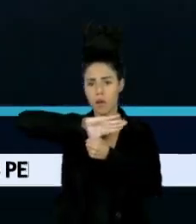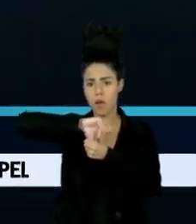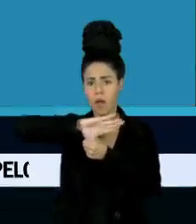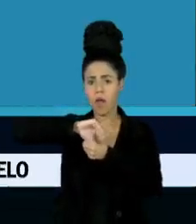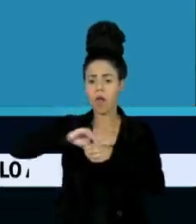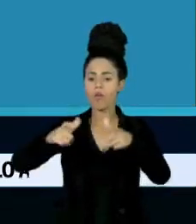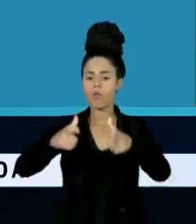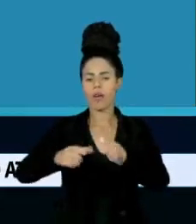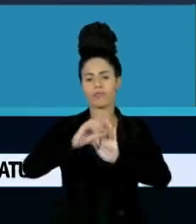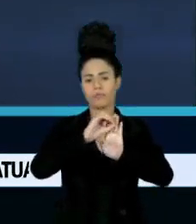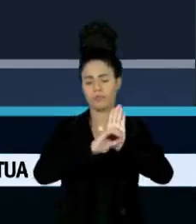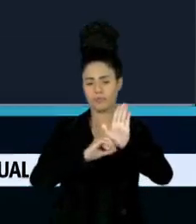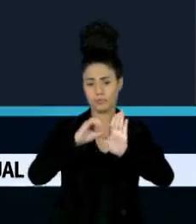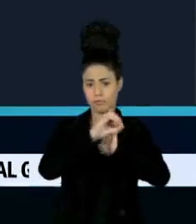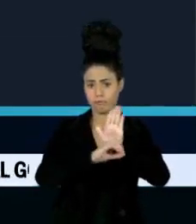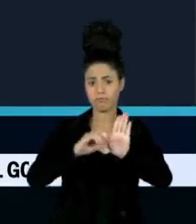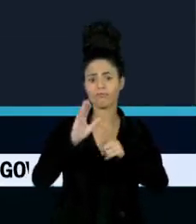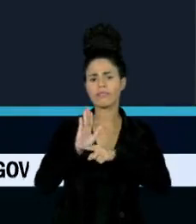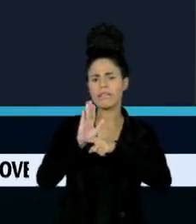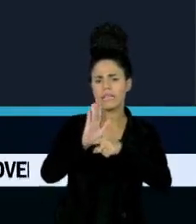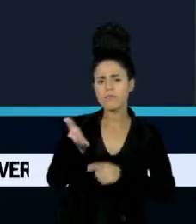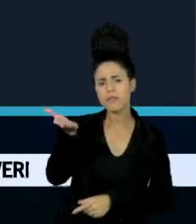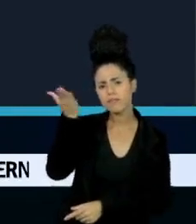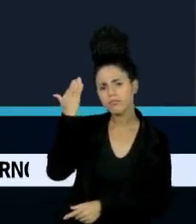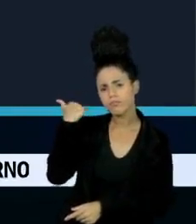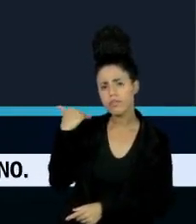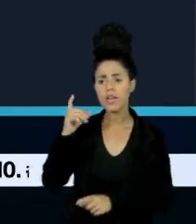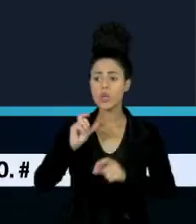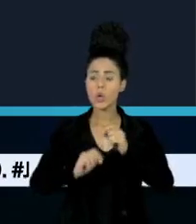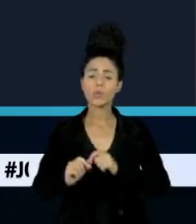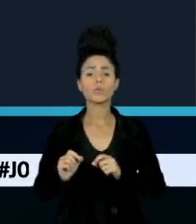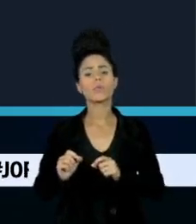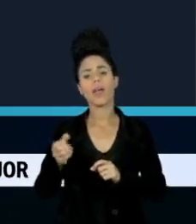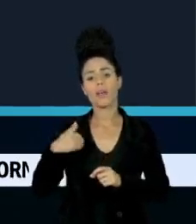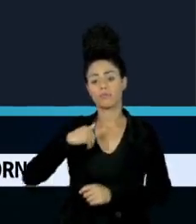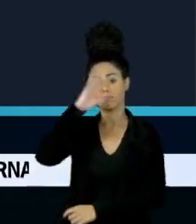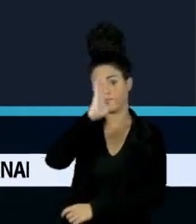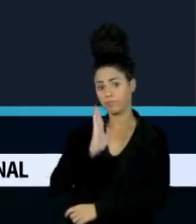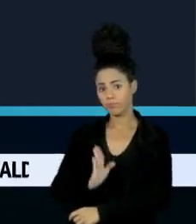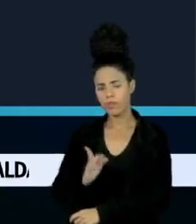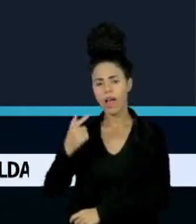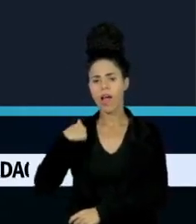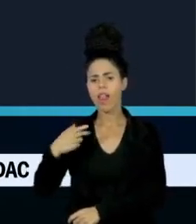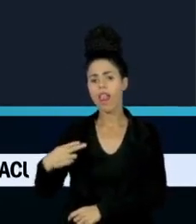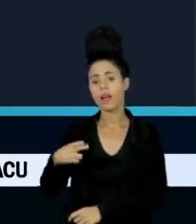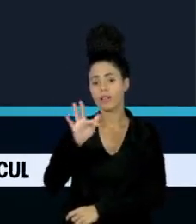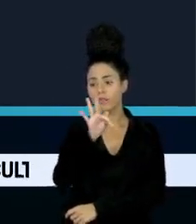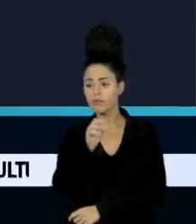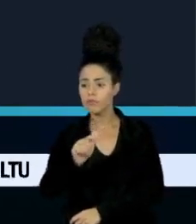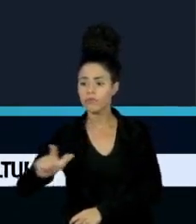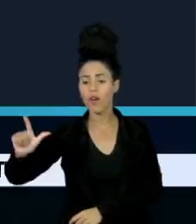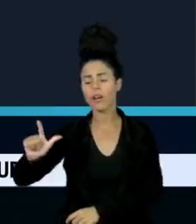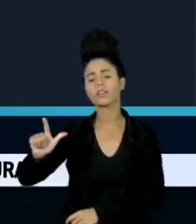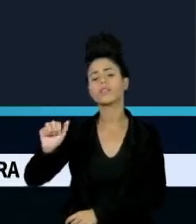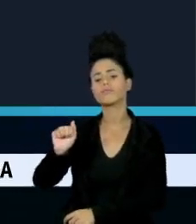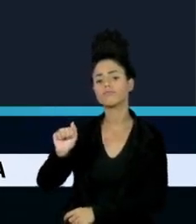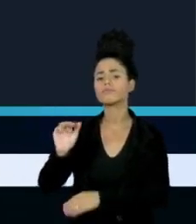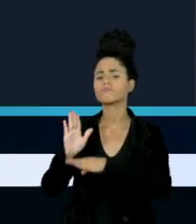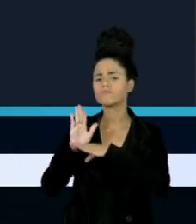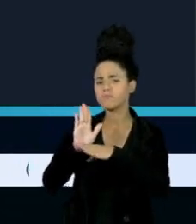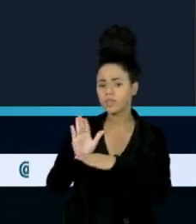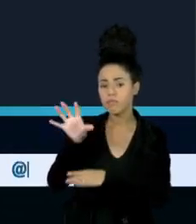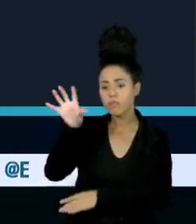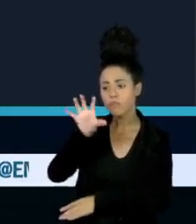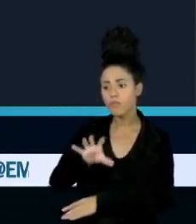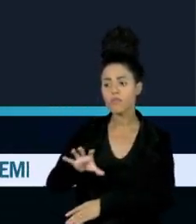Orlando. Uma reivindicação antiga não só dos brasileiros que moram no centro e no norte da Flórida, mas também dos que vivem nos estados